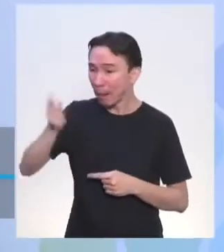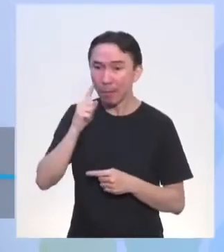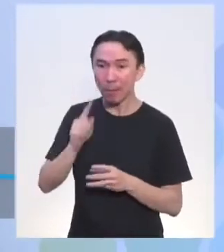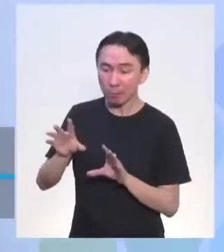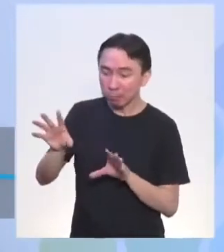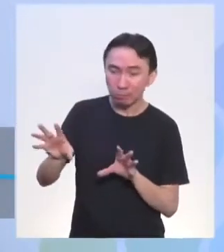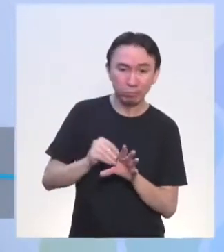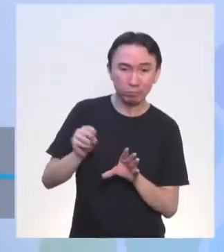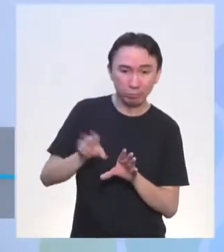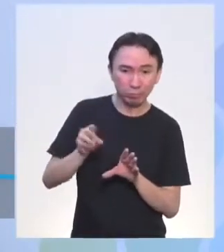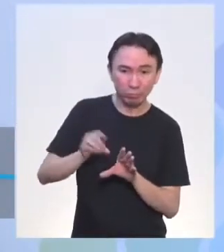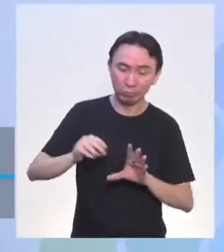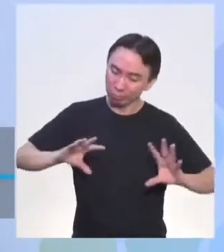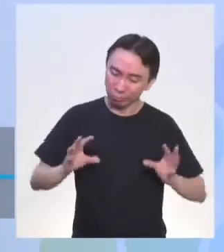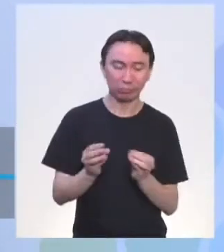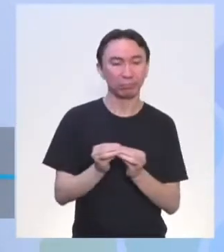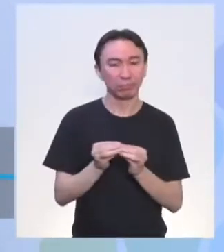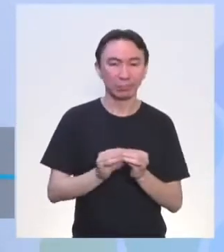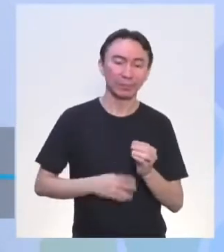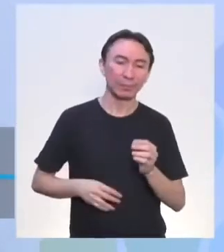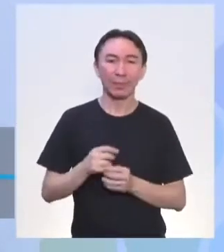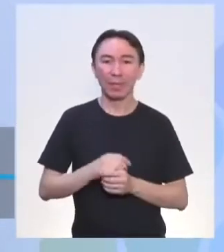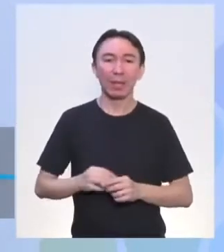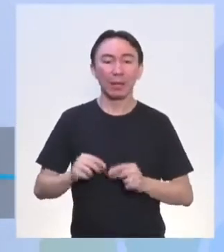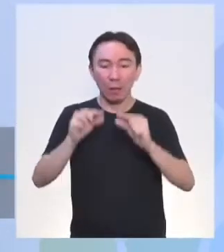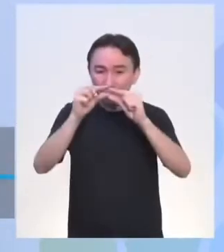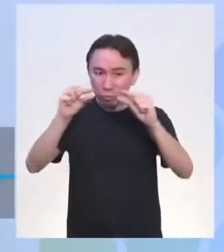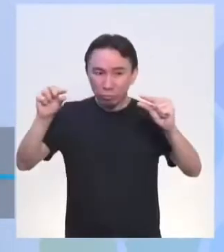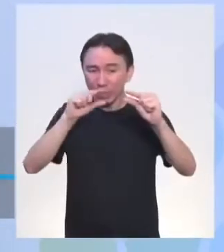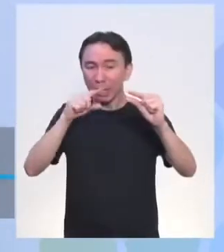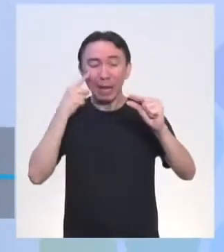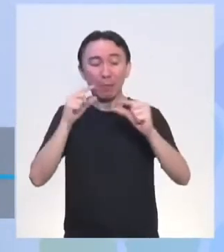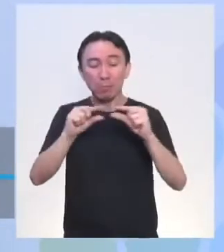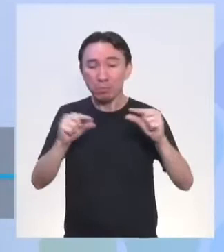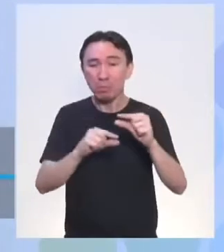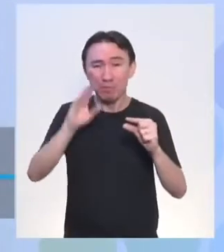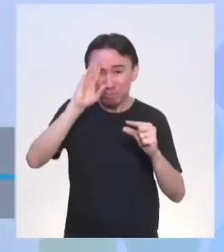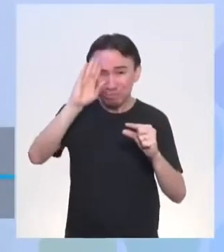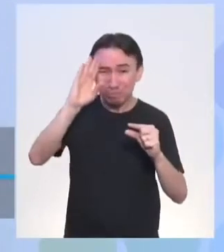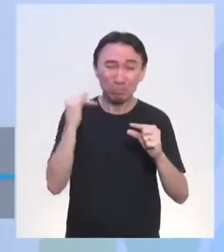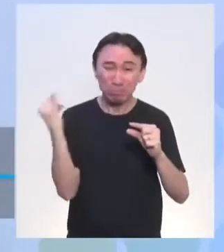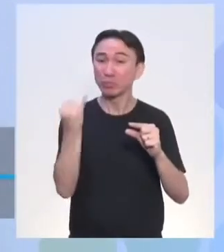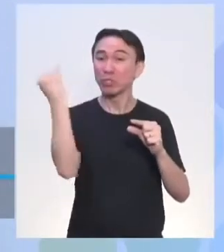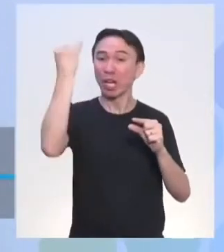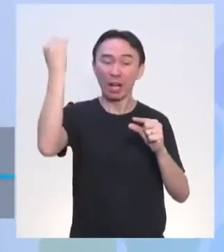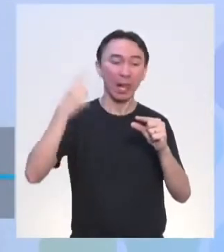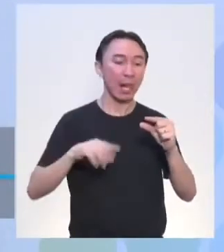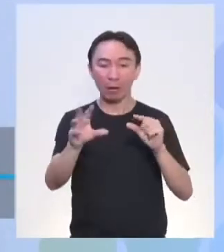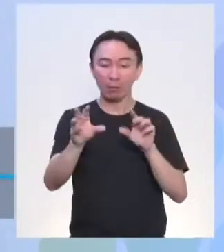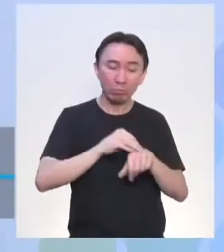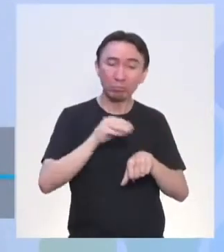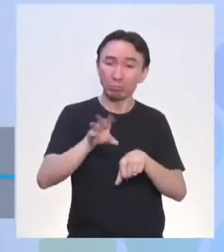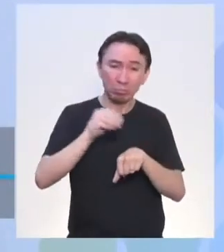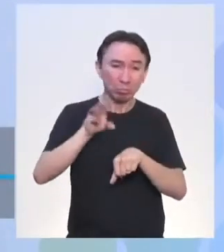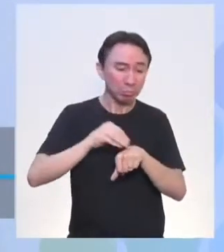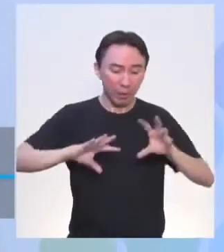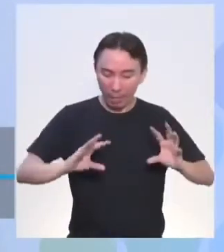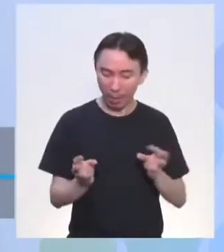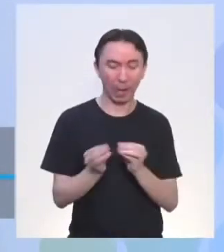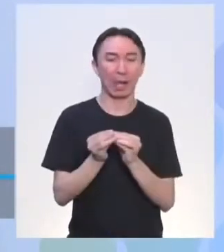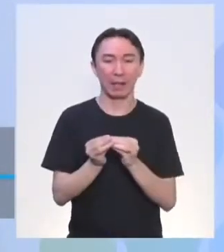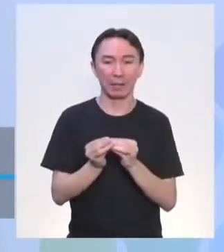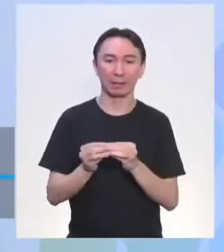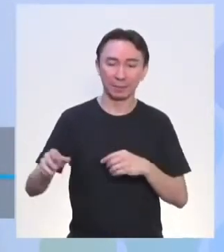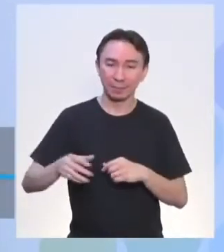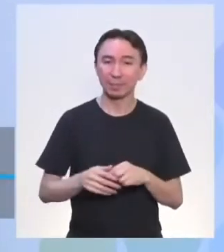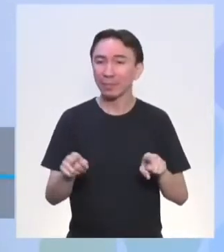desculpa, pegar as partes mais importantes do texto, selecionar as ideias importantes e novas informações,